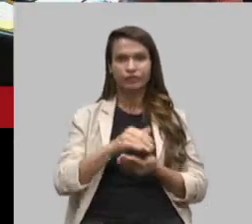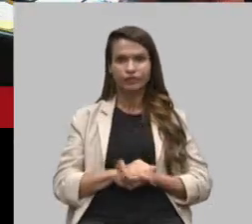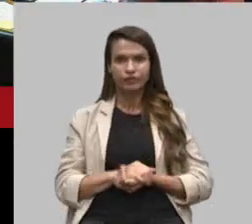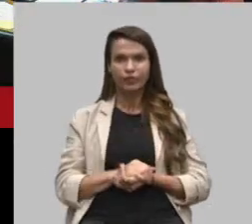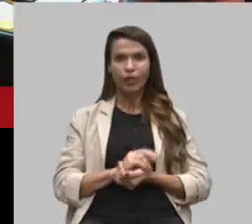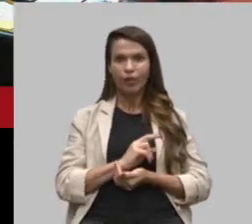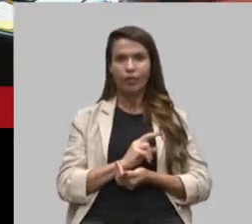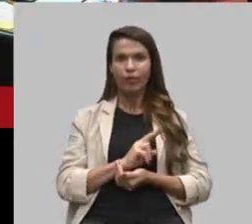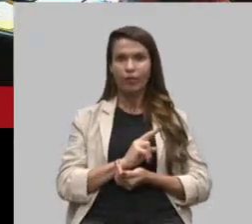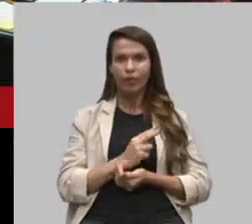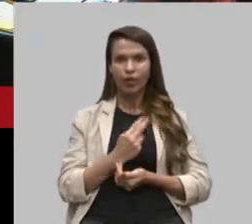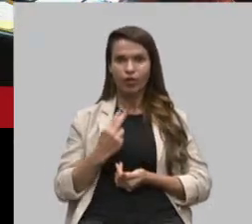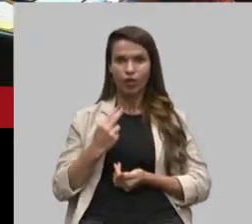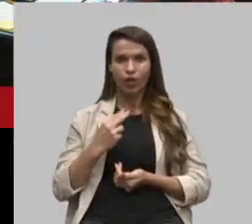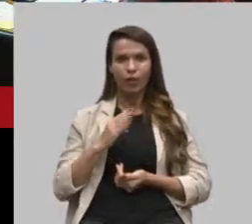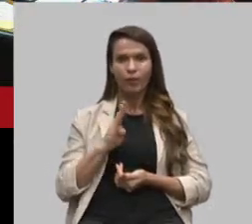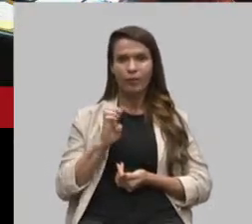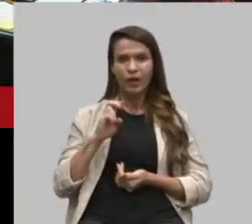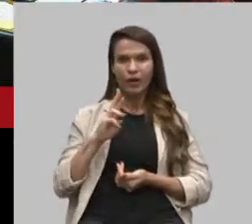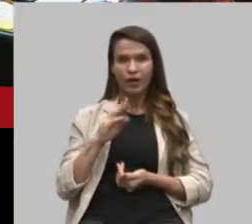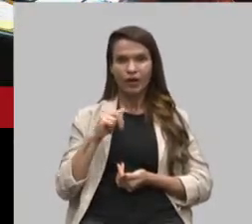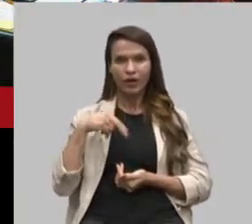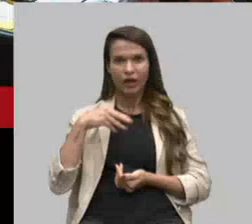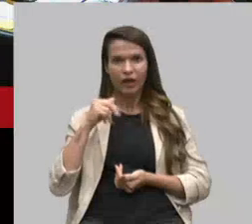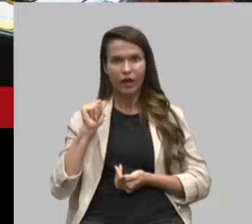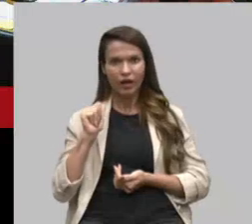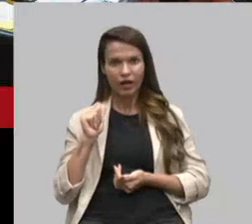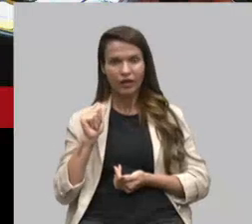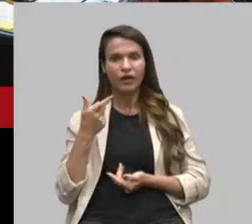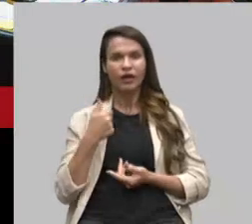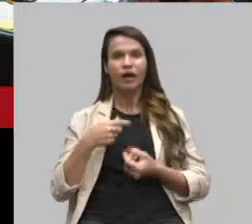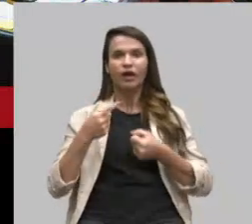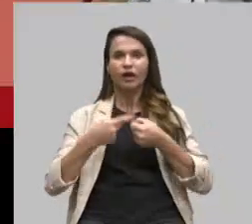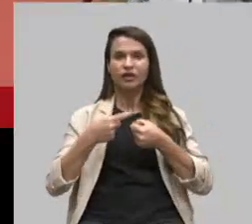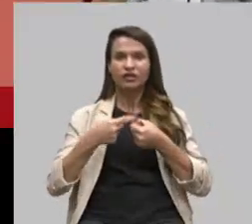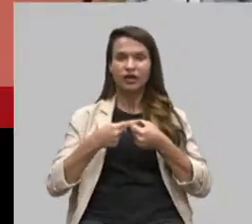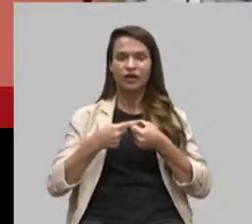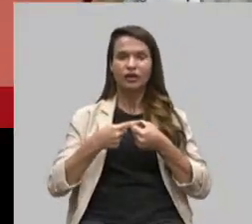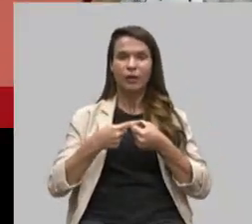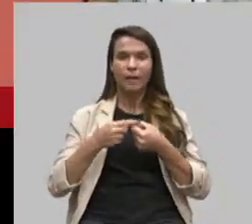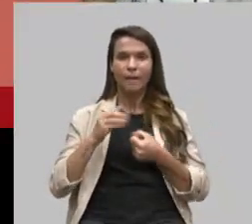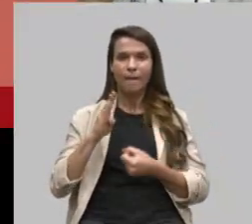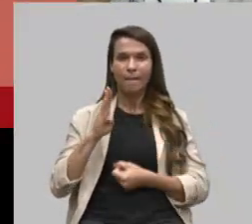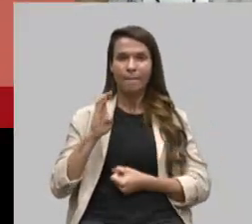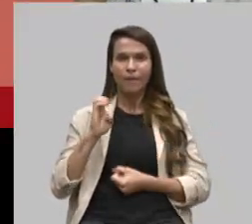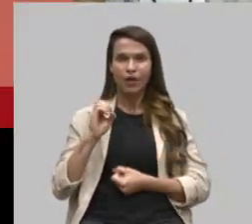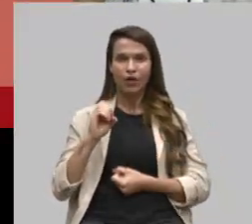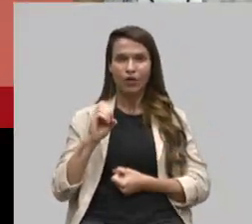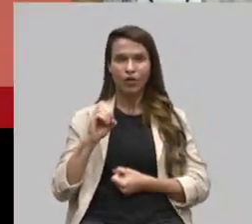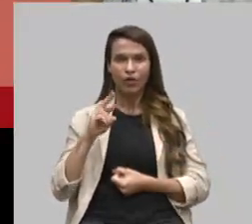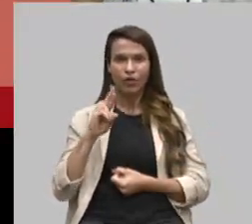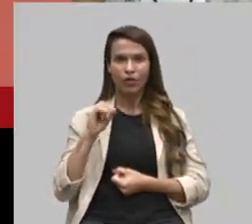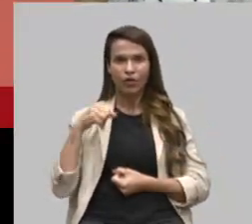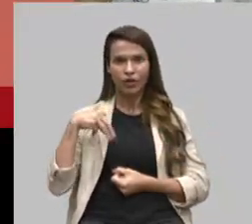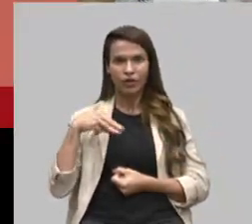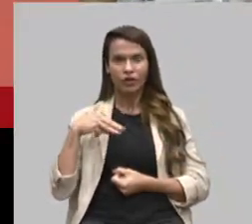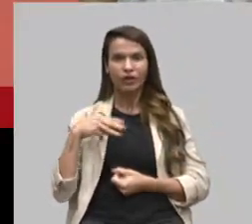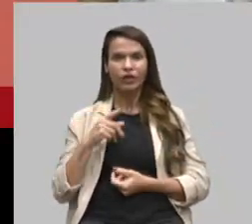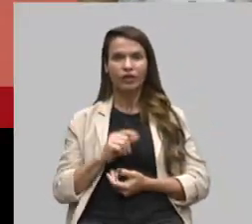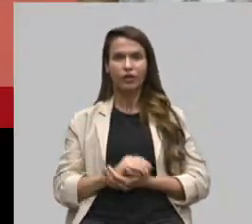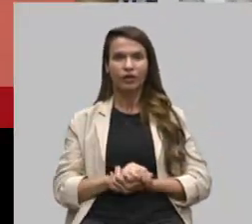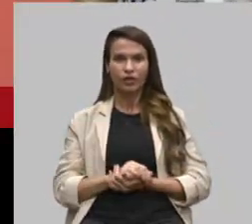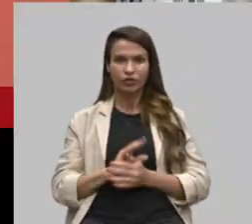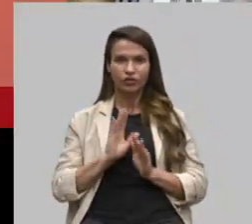Mirele Mesquita eu sou da cidade de Joaquim Felício e eh eu já fui contemplada pelo que falaram